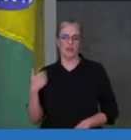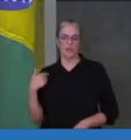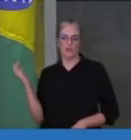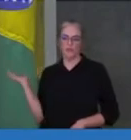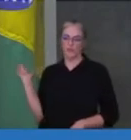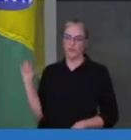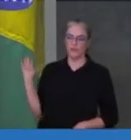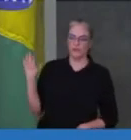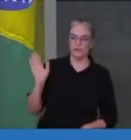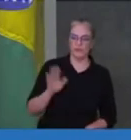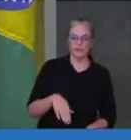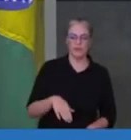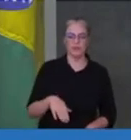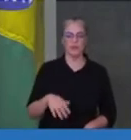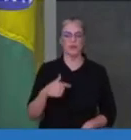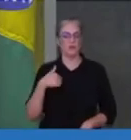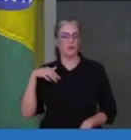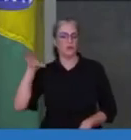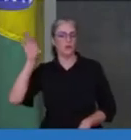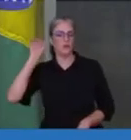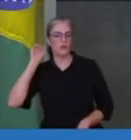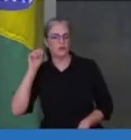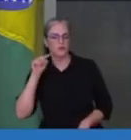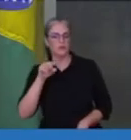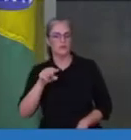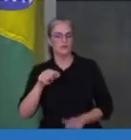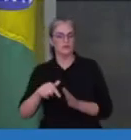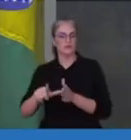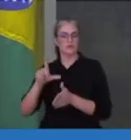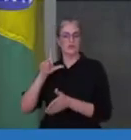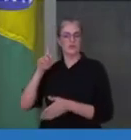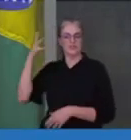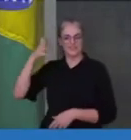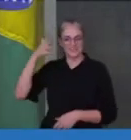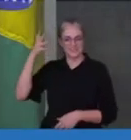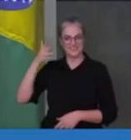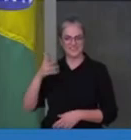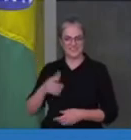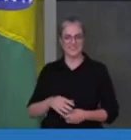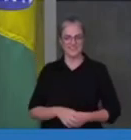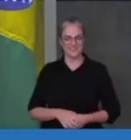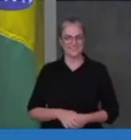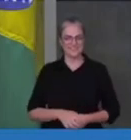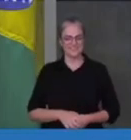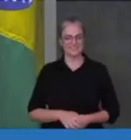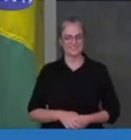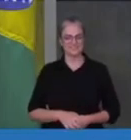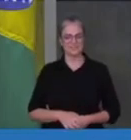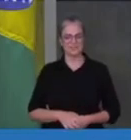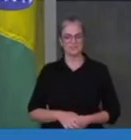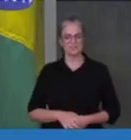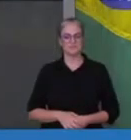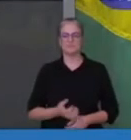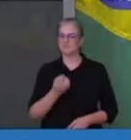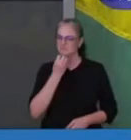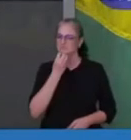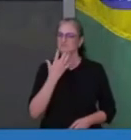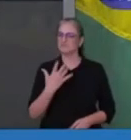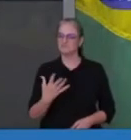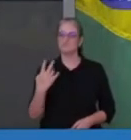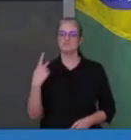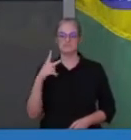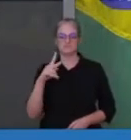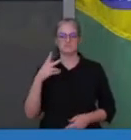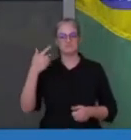ouvir o seu pronunciamento. Vossa Excelência foi bastante assertivo e objetivo nas suas